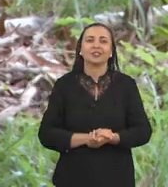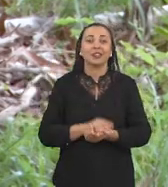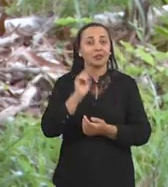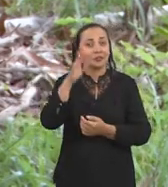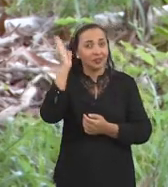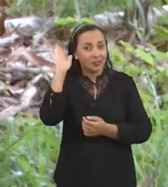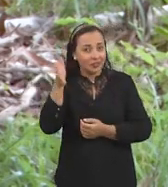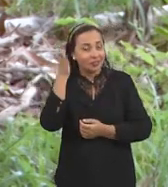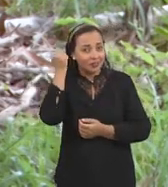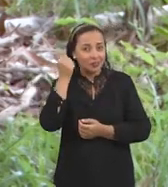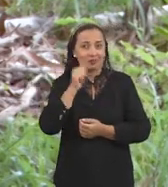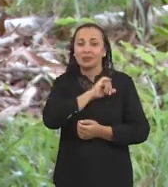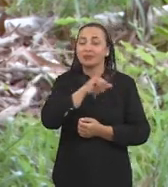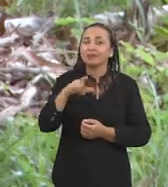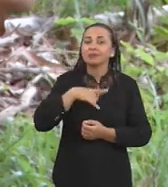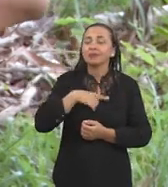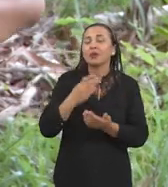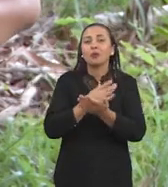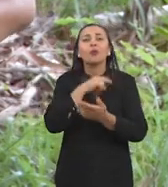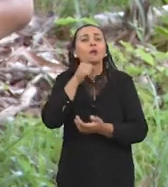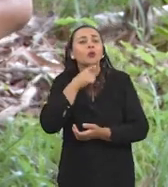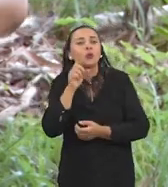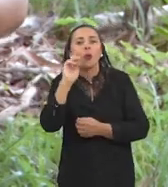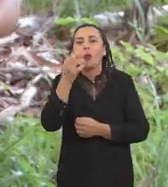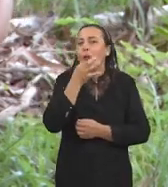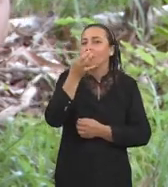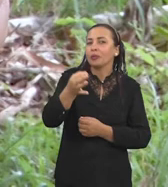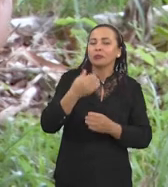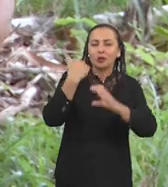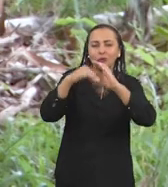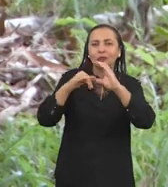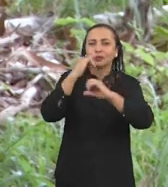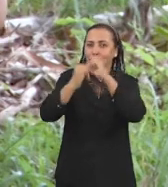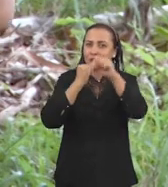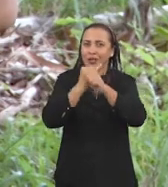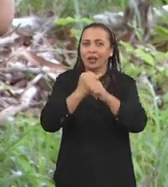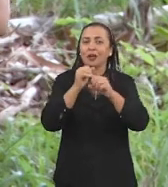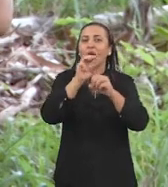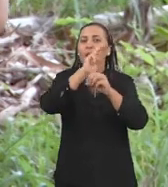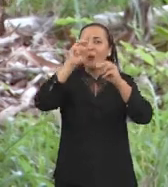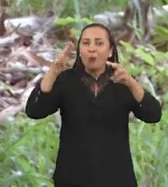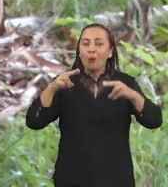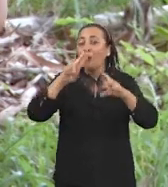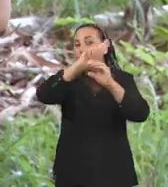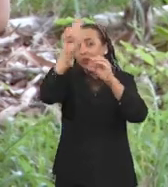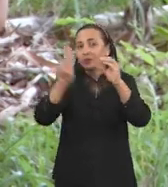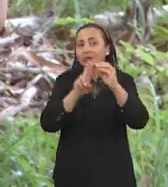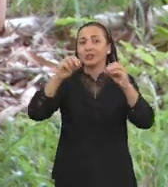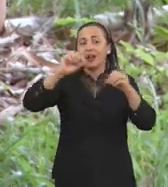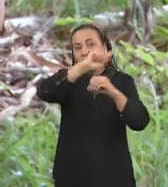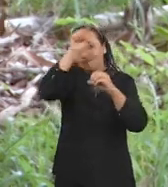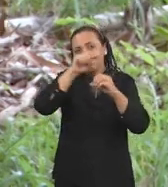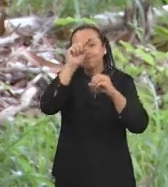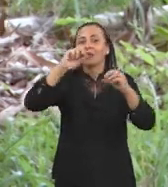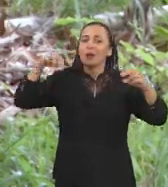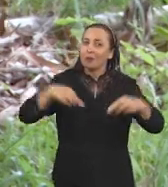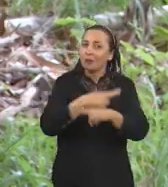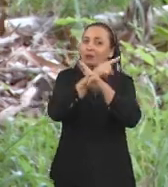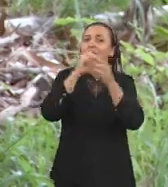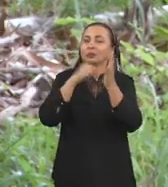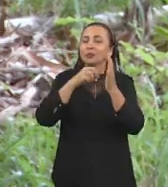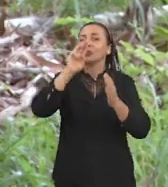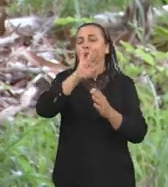do Nordeste. E você já sabe, se tem alguma dúvida ou sugestão, envia para o nosso e-mail univerciencia.esb